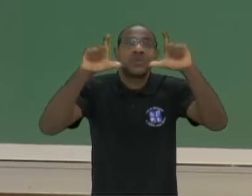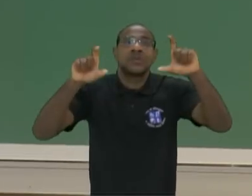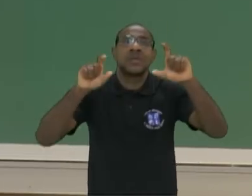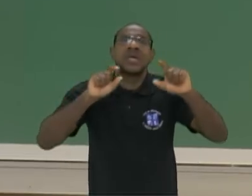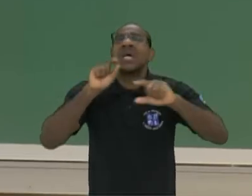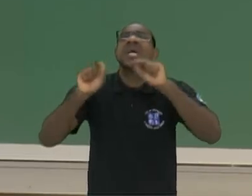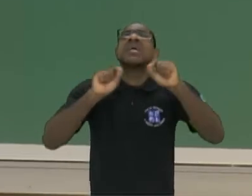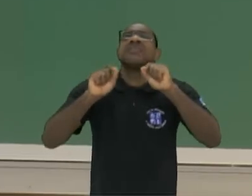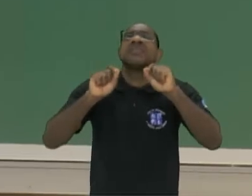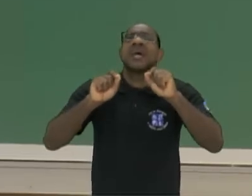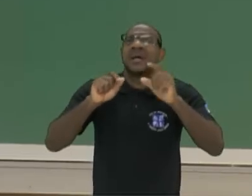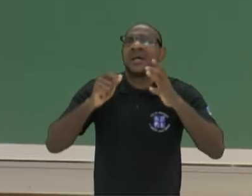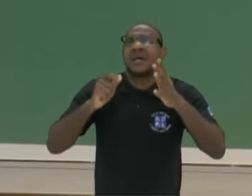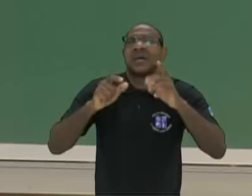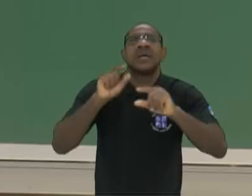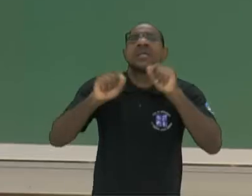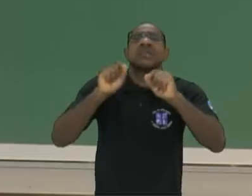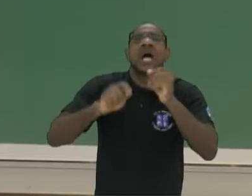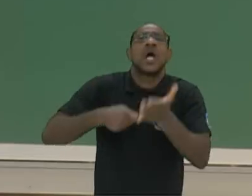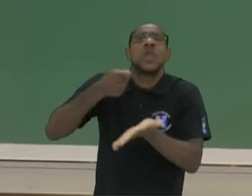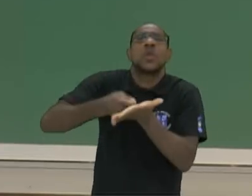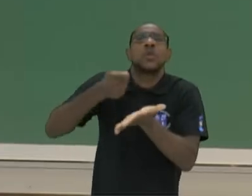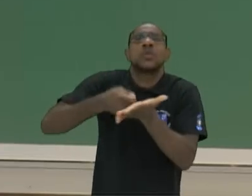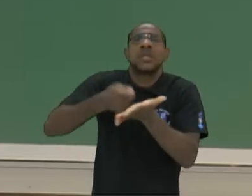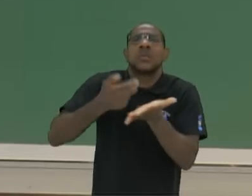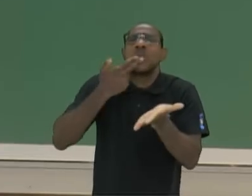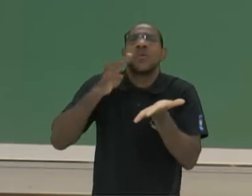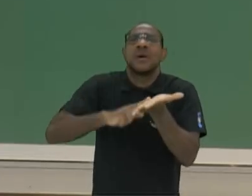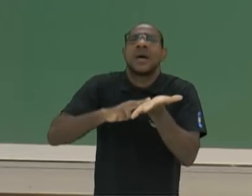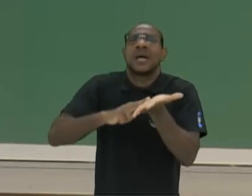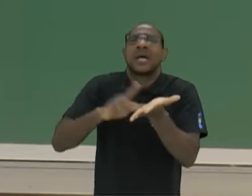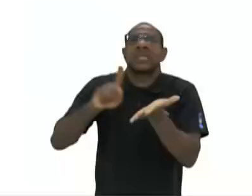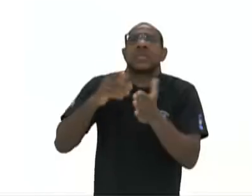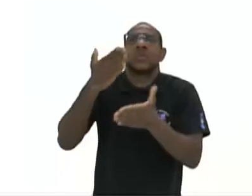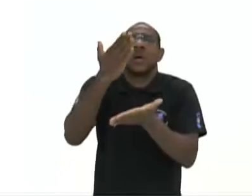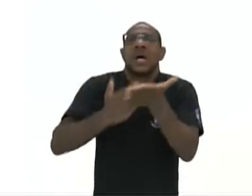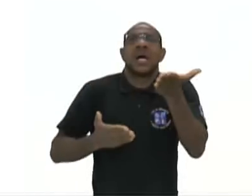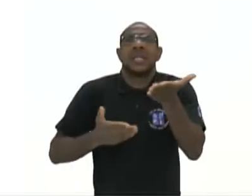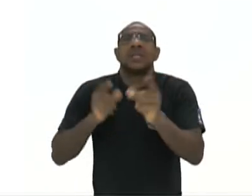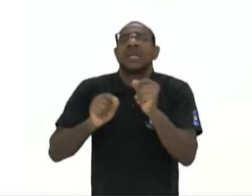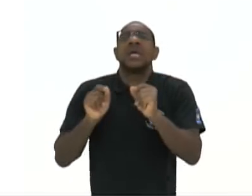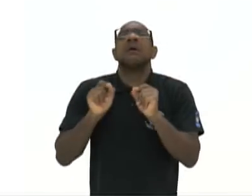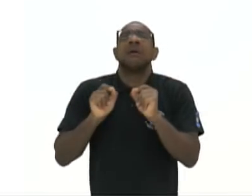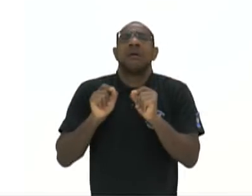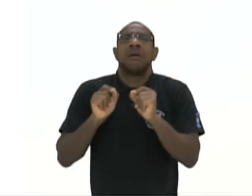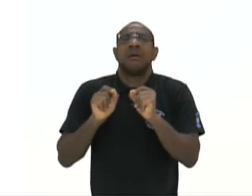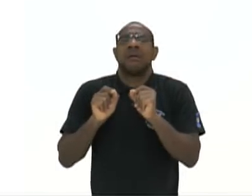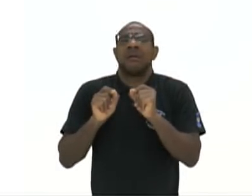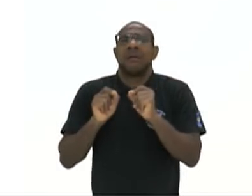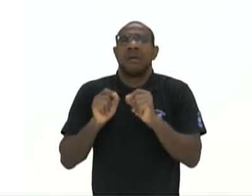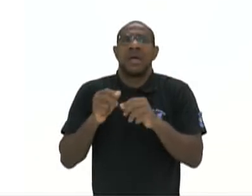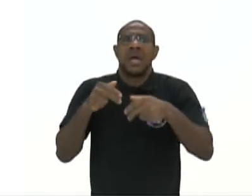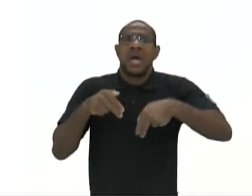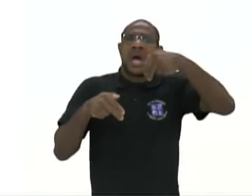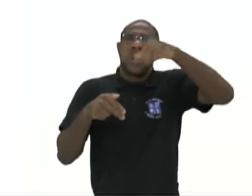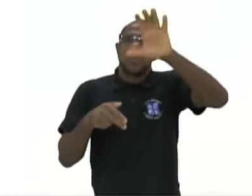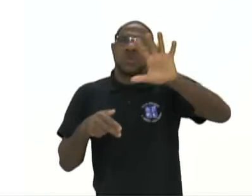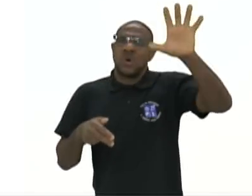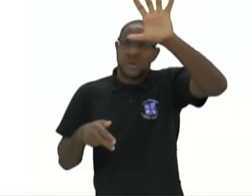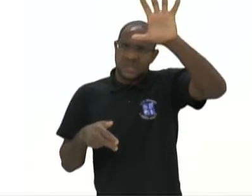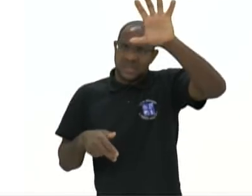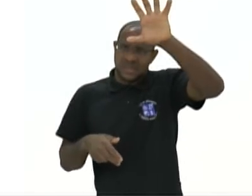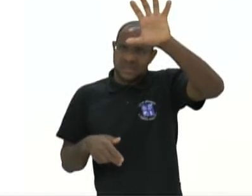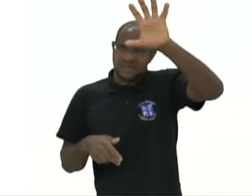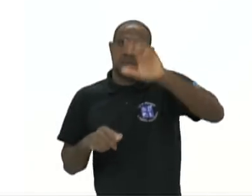está repudiando? Quem está repudiando? Letra A, é o Nordeste brasileiro. Letra B, são